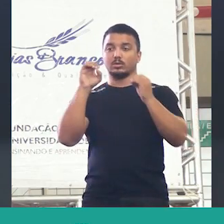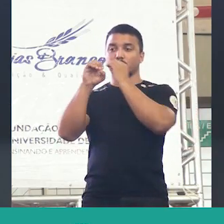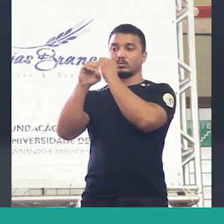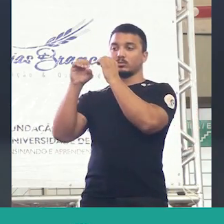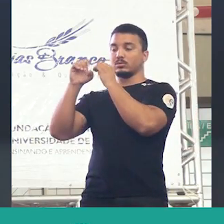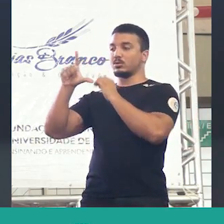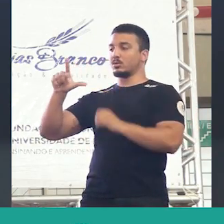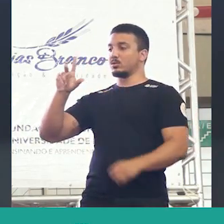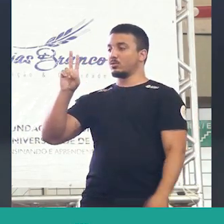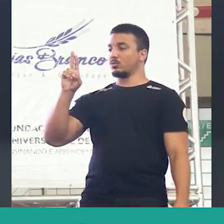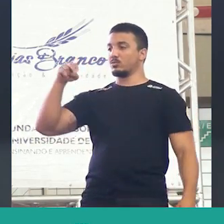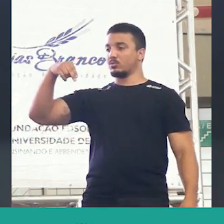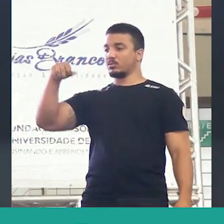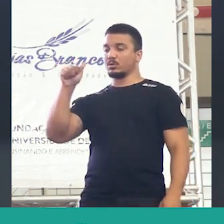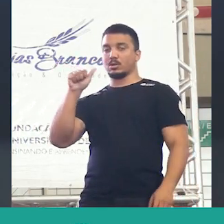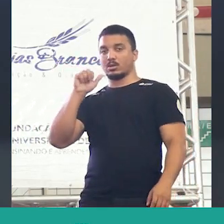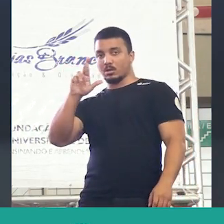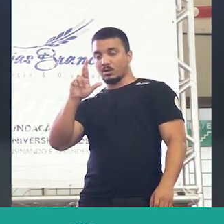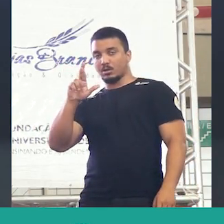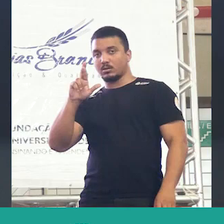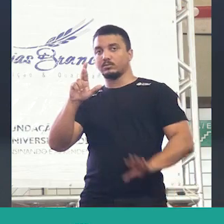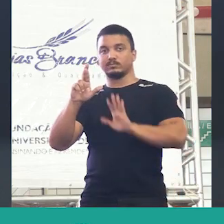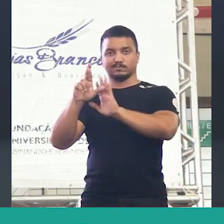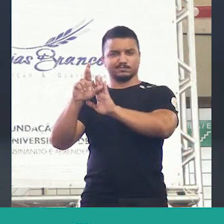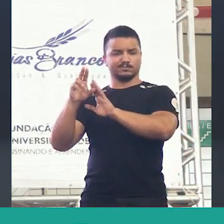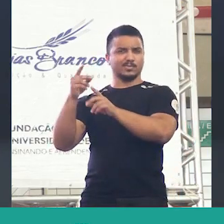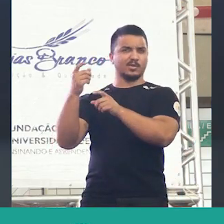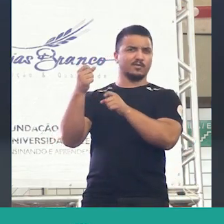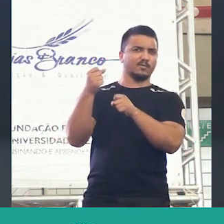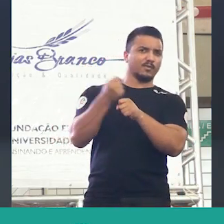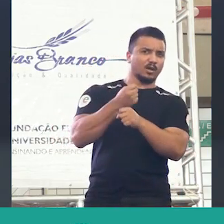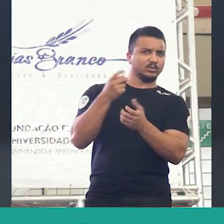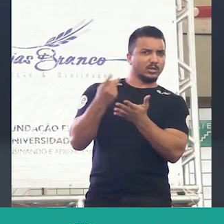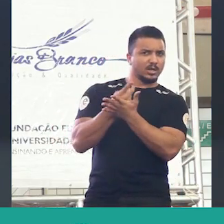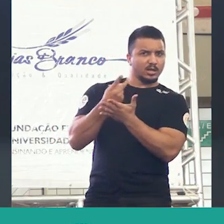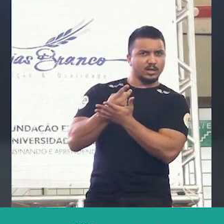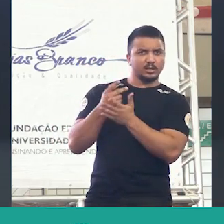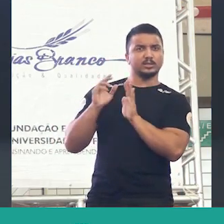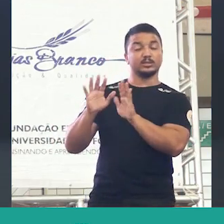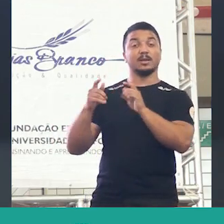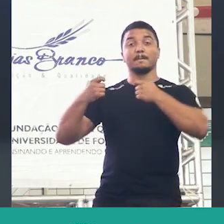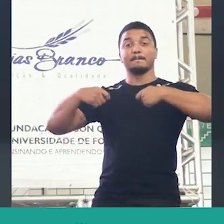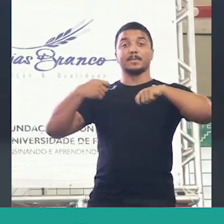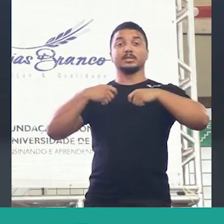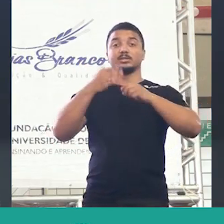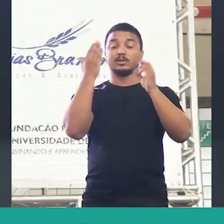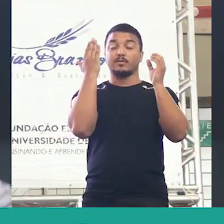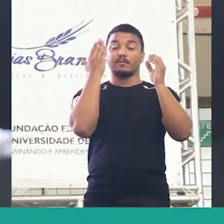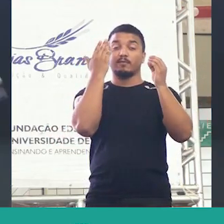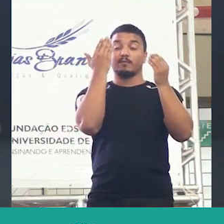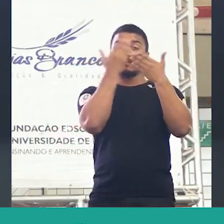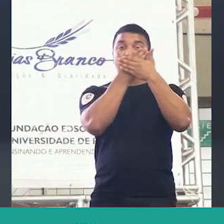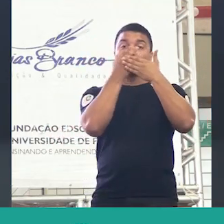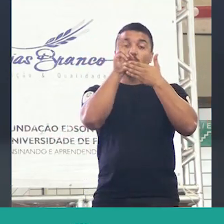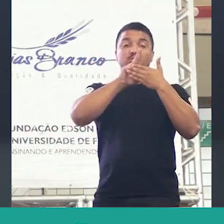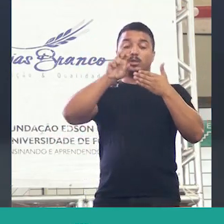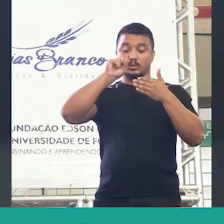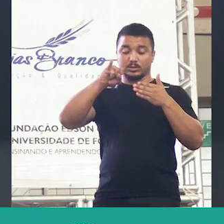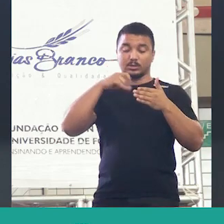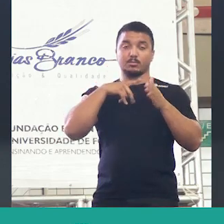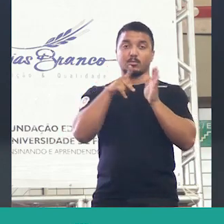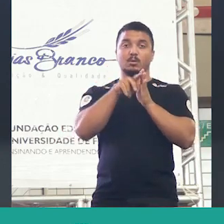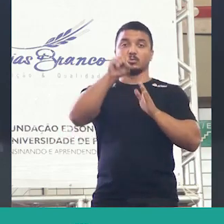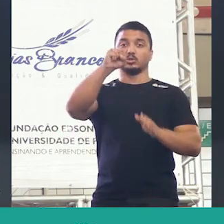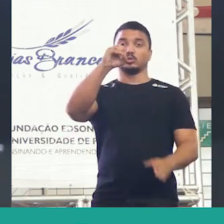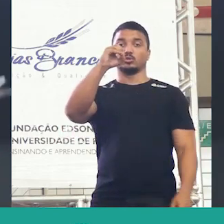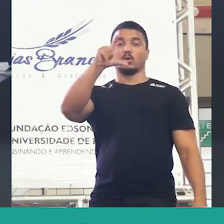eclipse lunar. Está falso também ou não está, pessoal? Tá, eu preciso de filtro, é para observar o